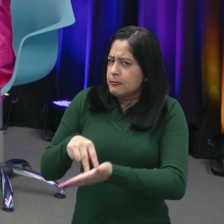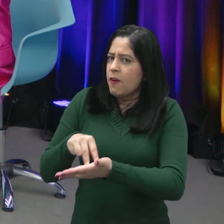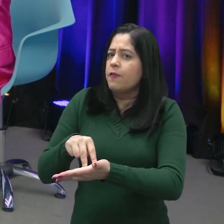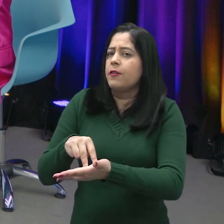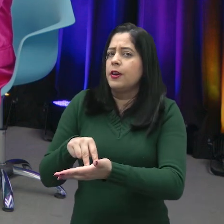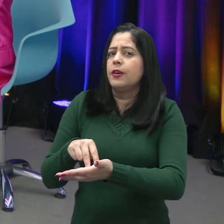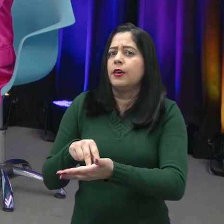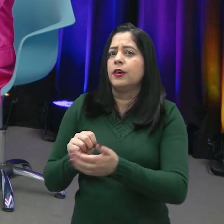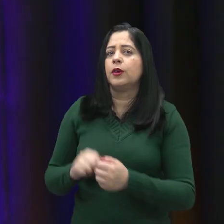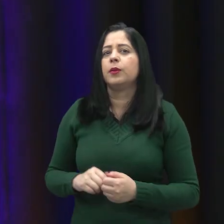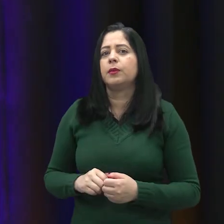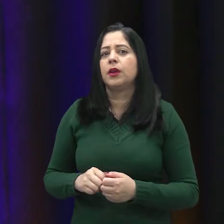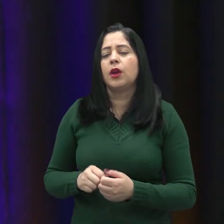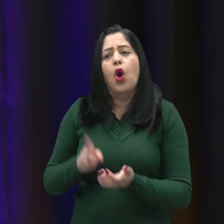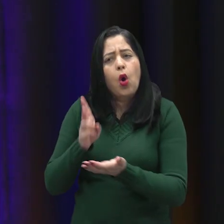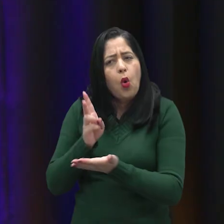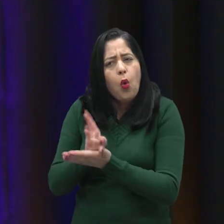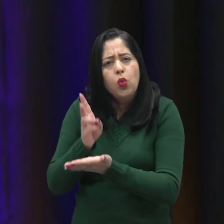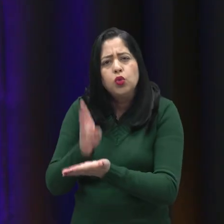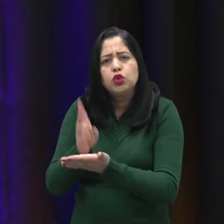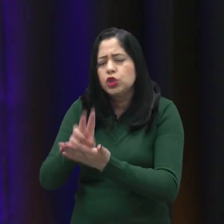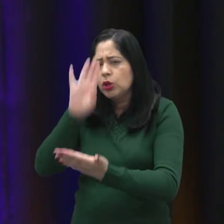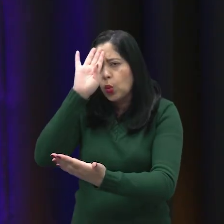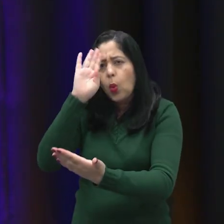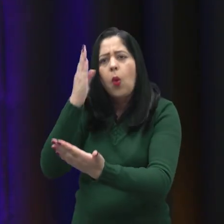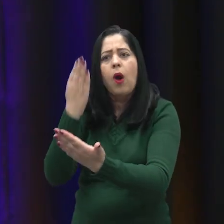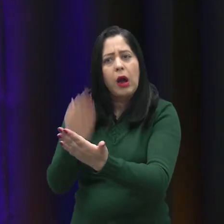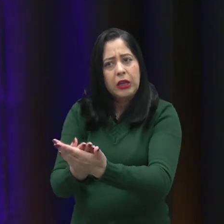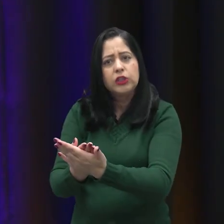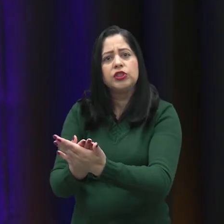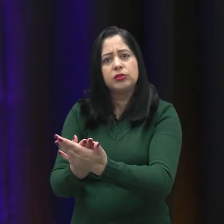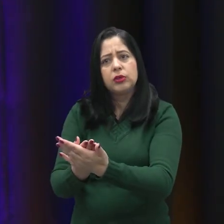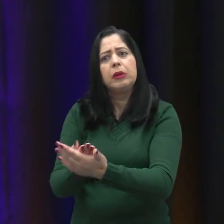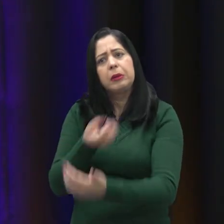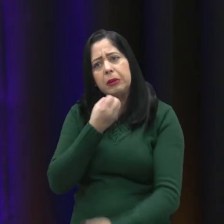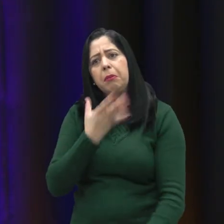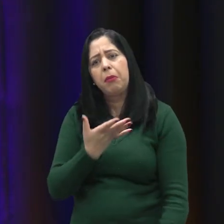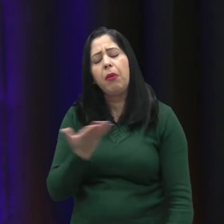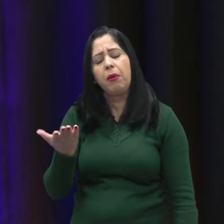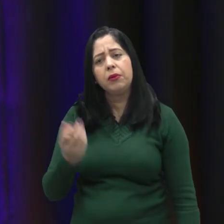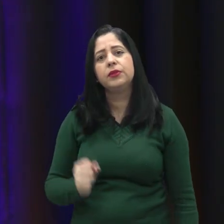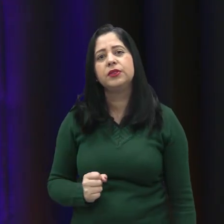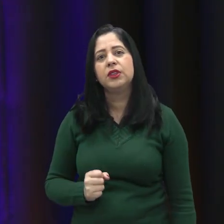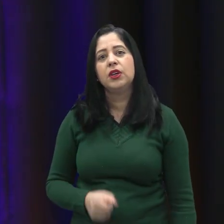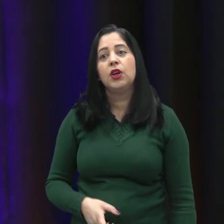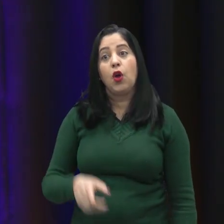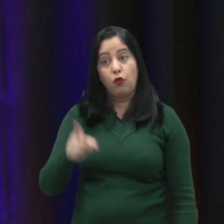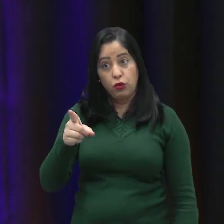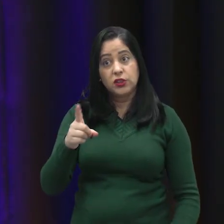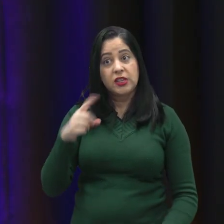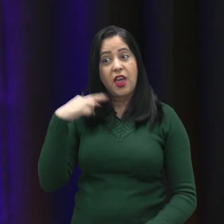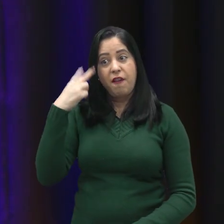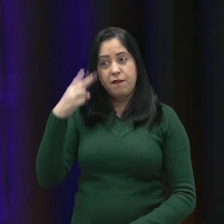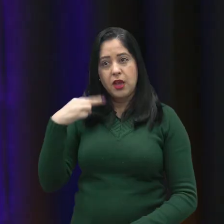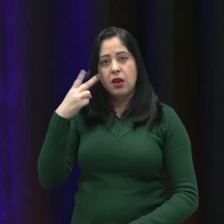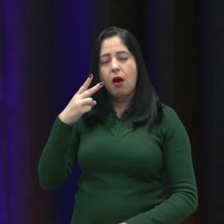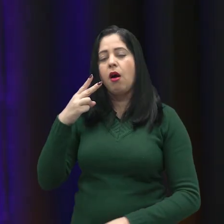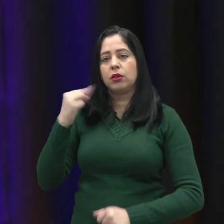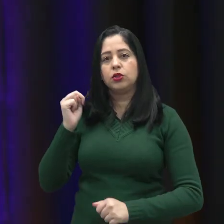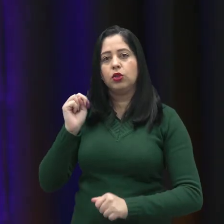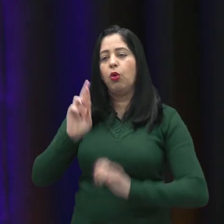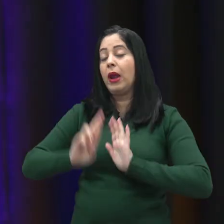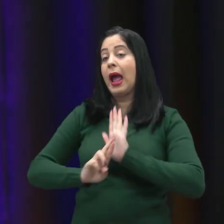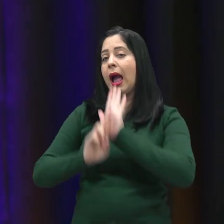agora também, e continuar acreditando em hoje estar aqui, e realmente o vereador é essa figura, que consegue dar voz aos